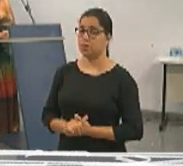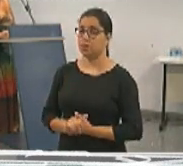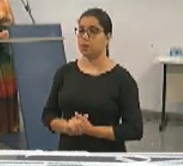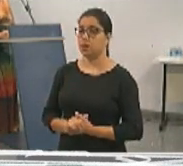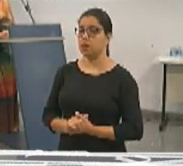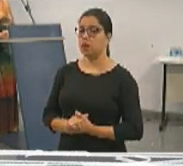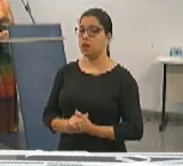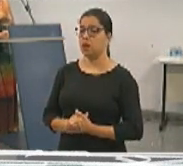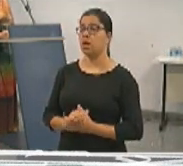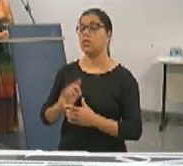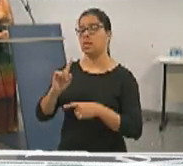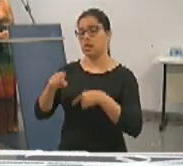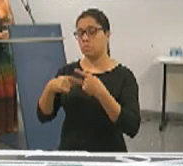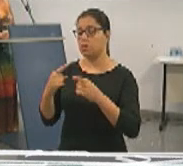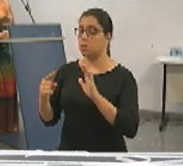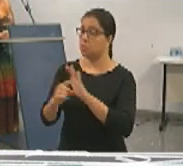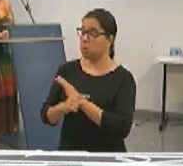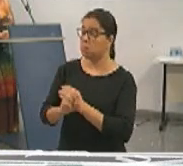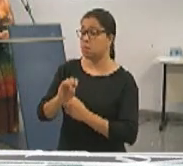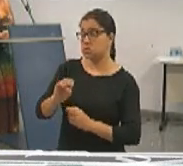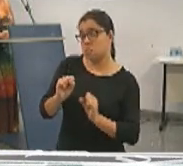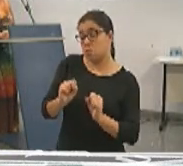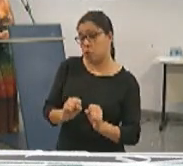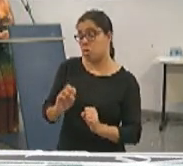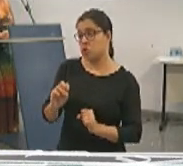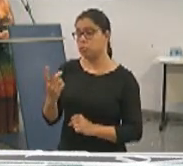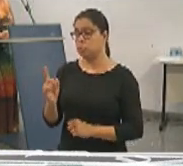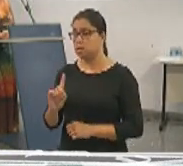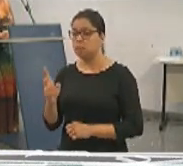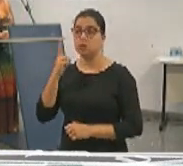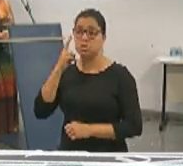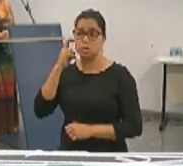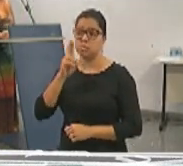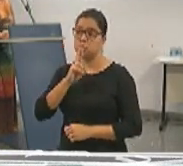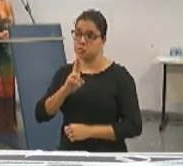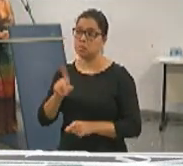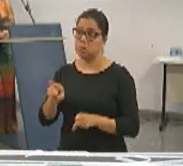para vocês logo depois da resposta. Por favor, professora, 2 minutos.